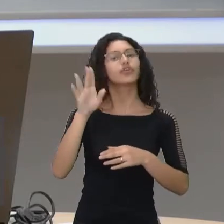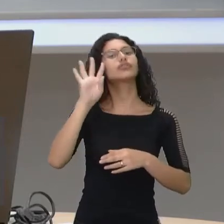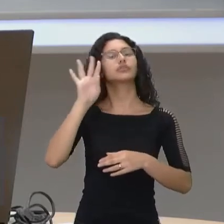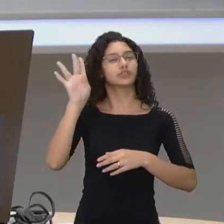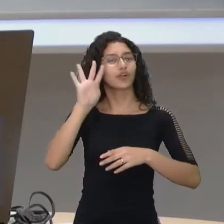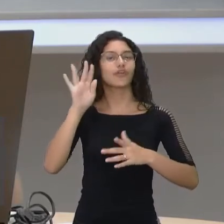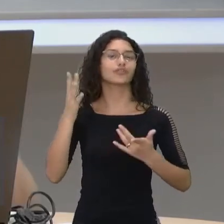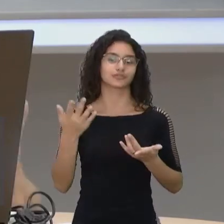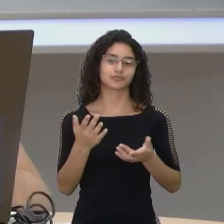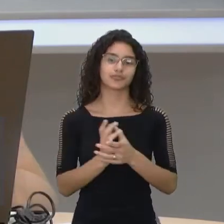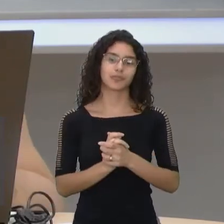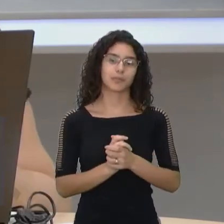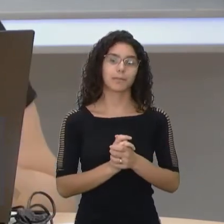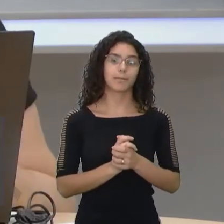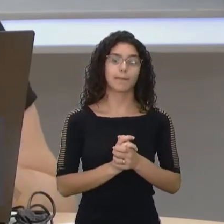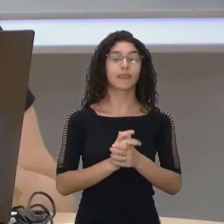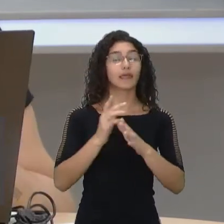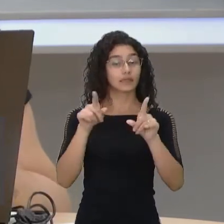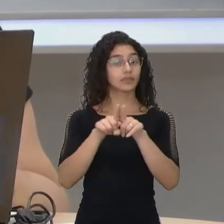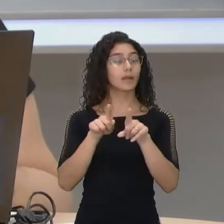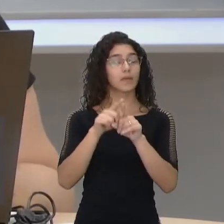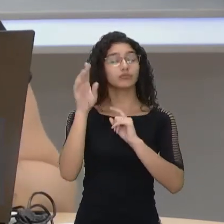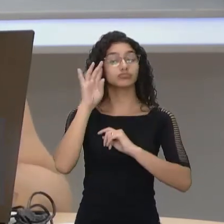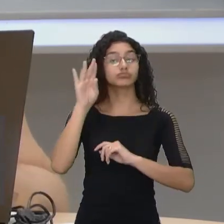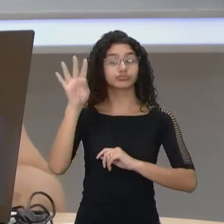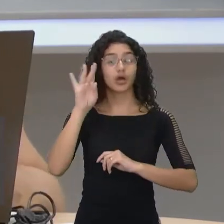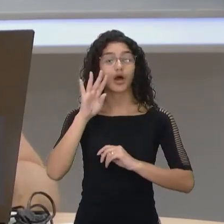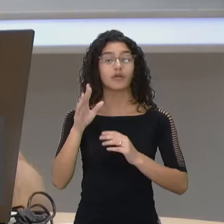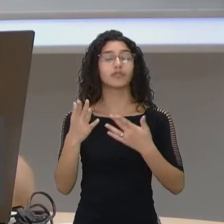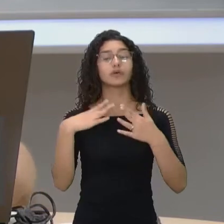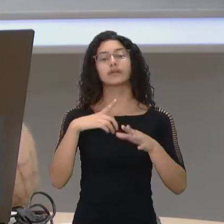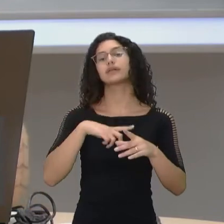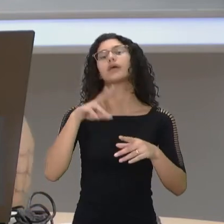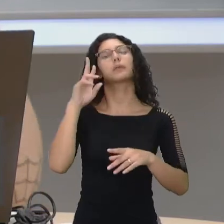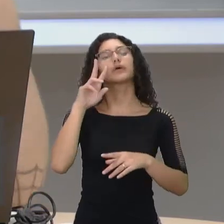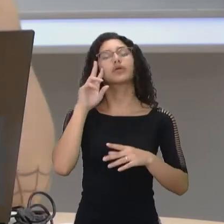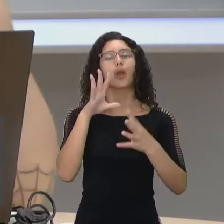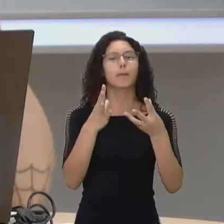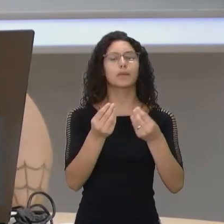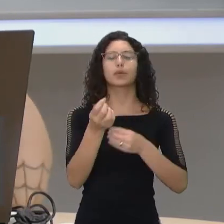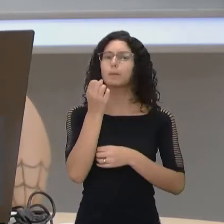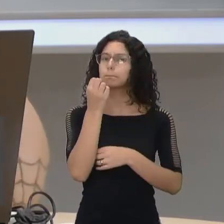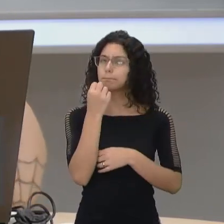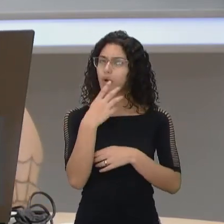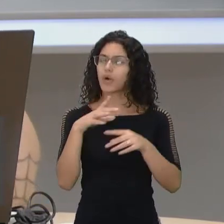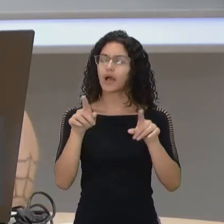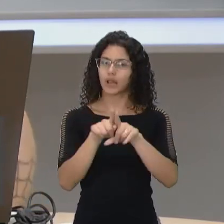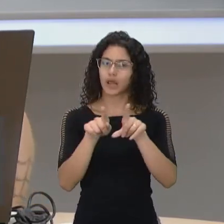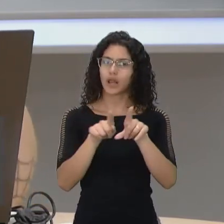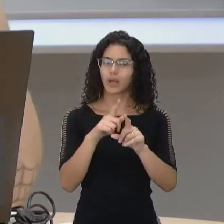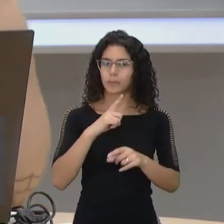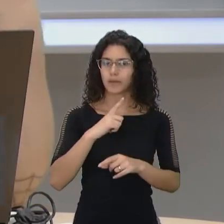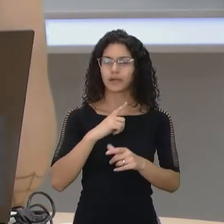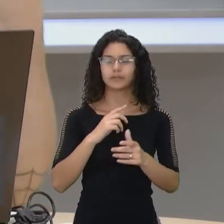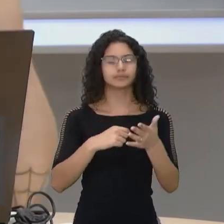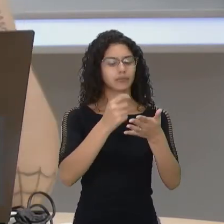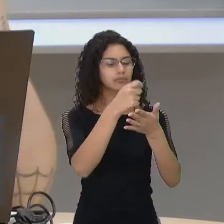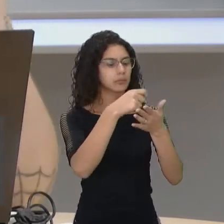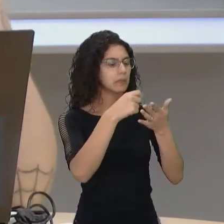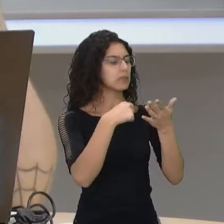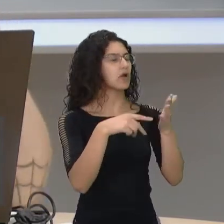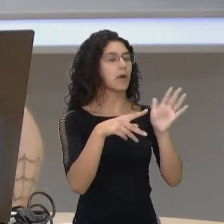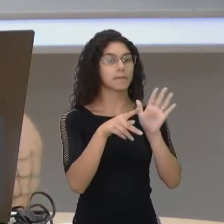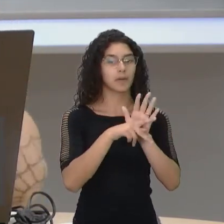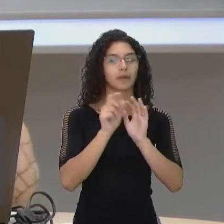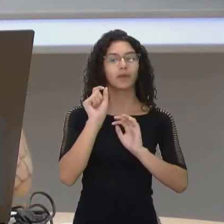filósofo, sabe? Então Arquimedes era chamado de filósofo, e tem uma história muito interessante a respeito da sua biografia, que